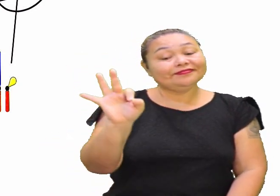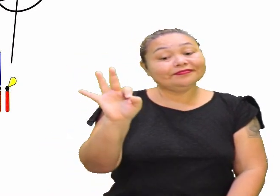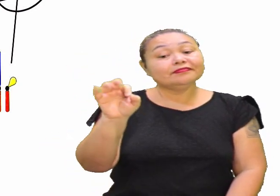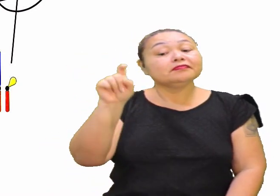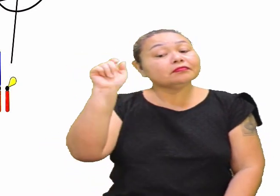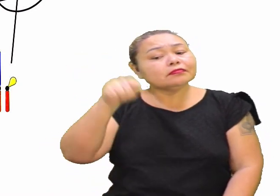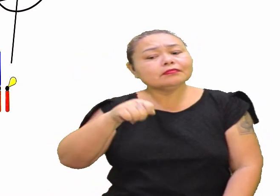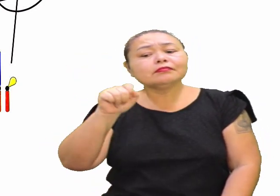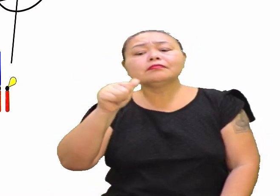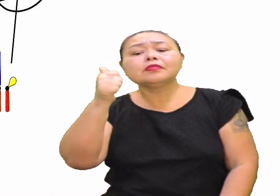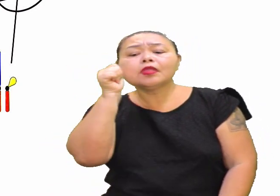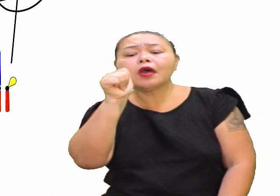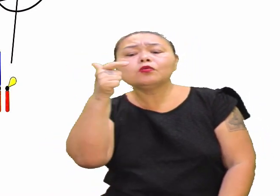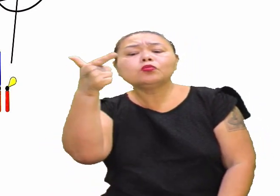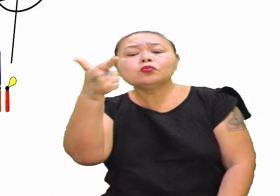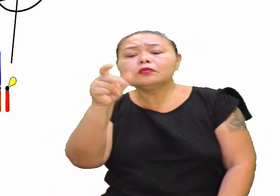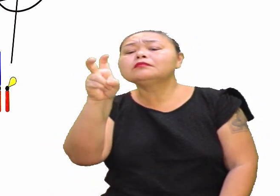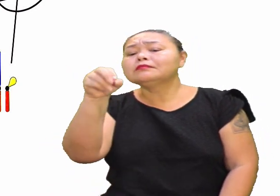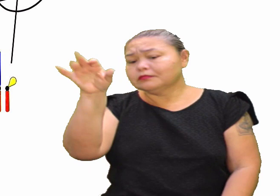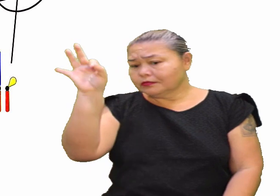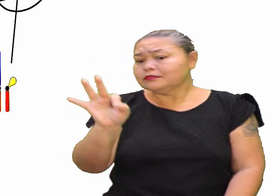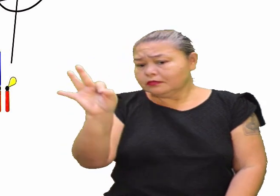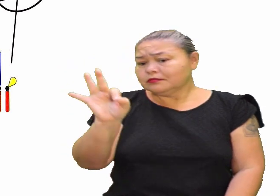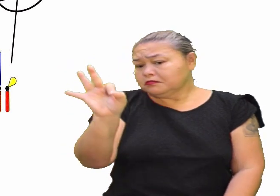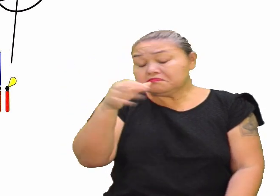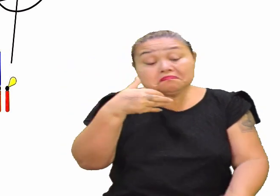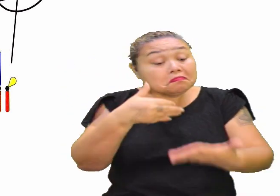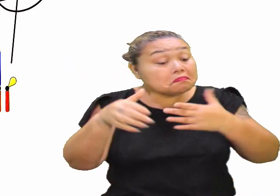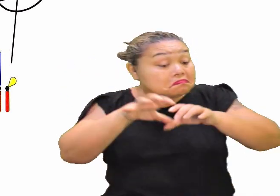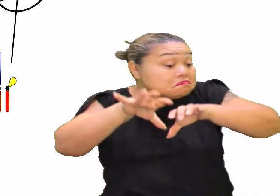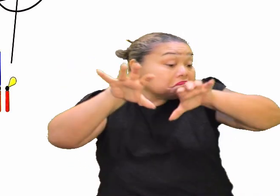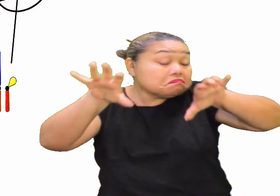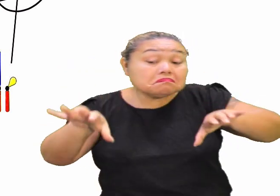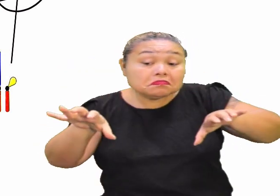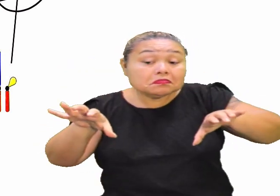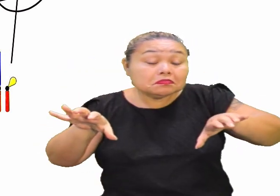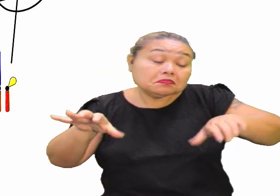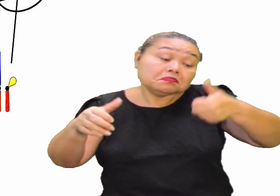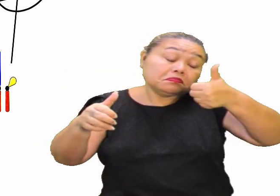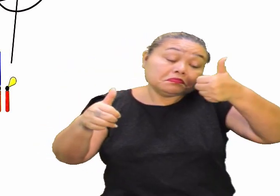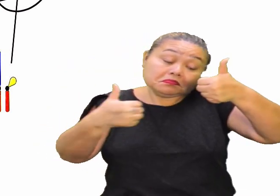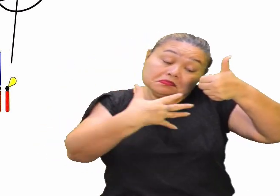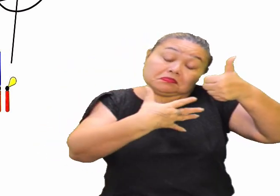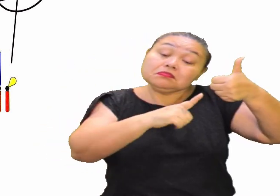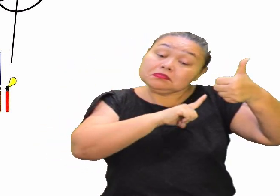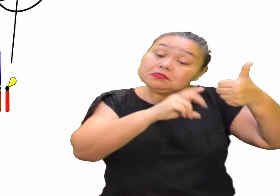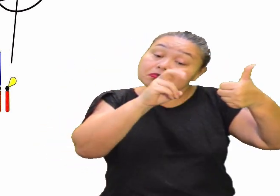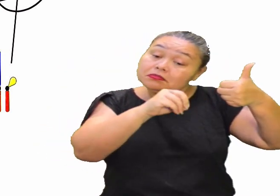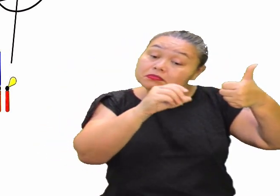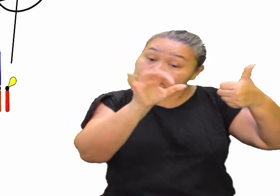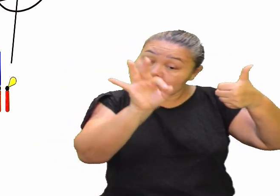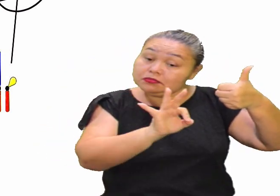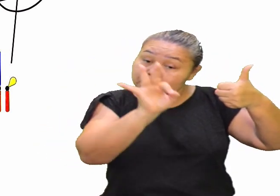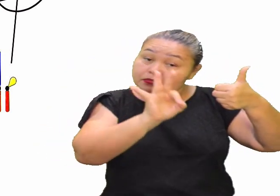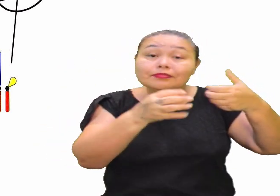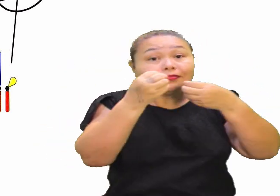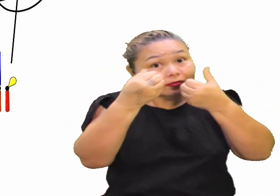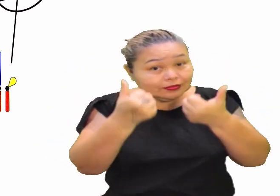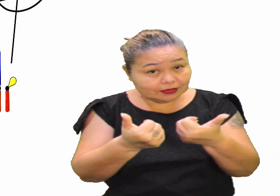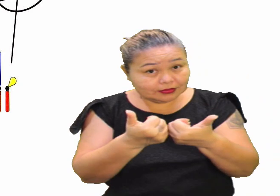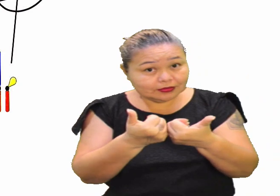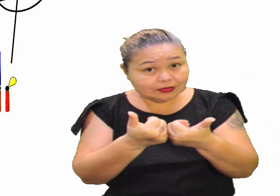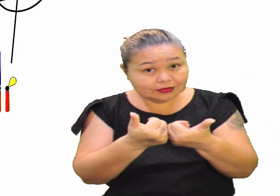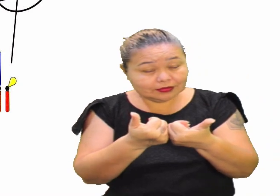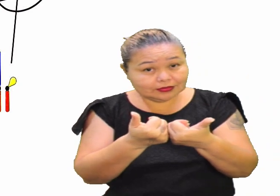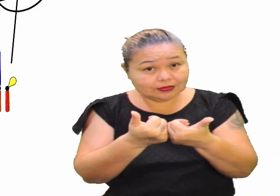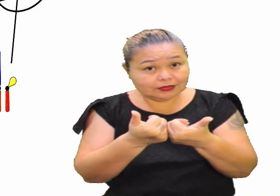esse aqui é o espermatozoide com X. E esse é o espermatozoide com o Y. A mulher